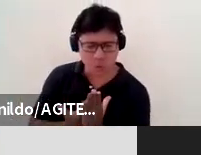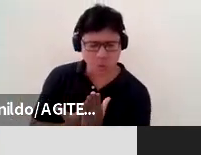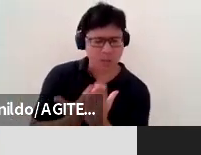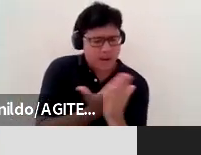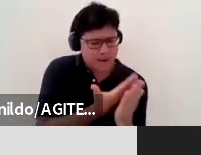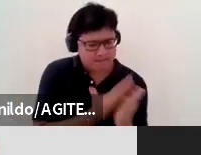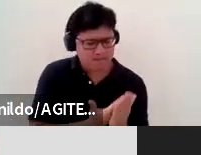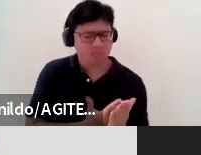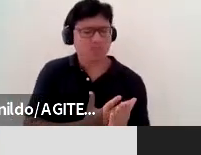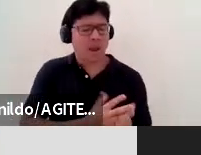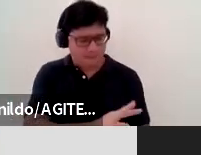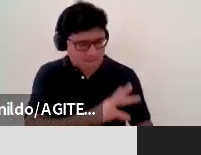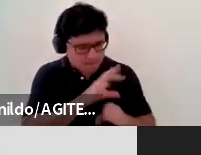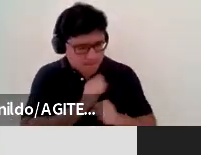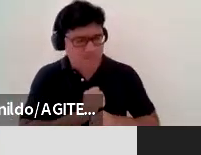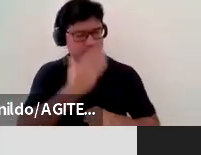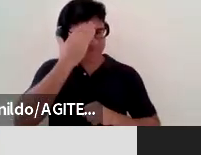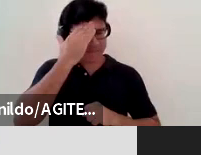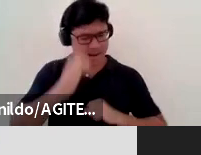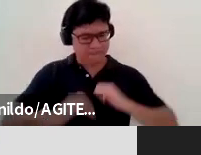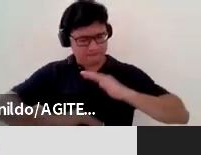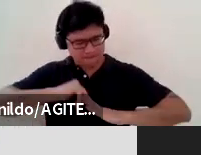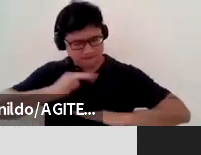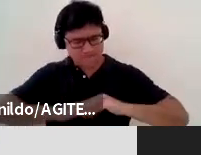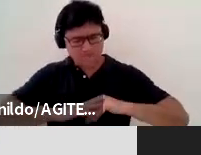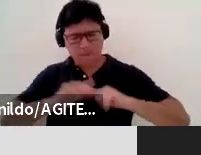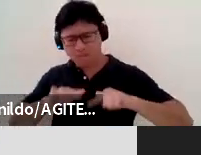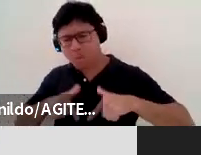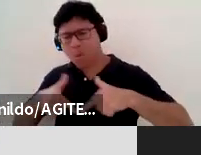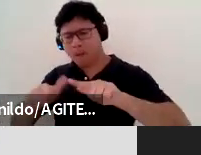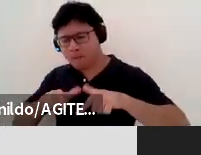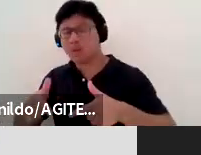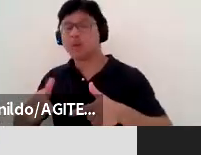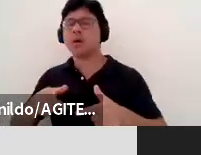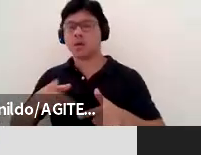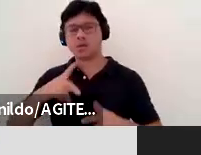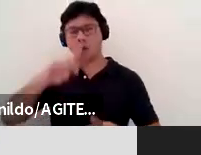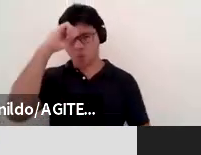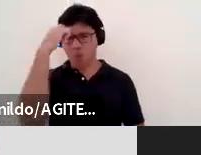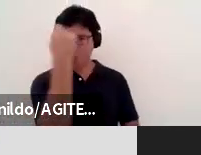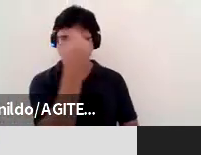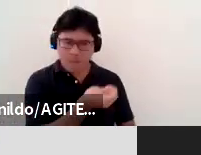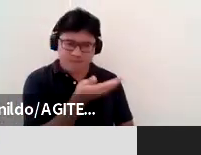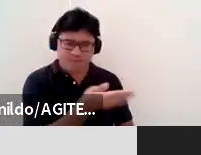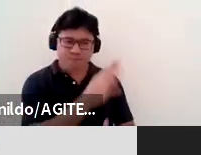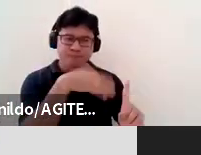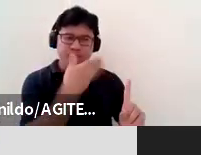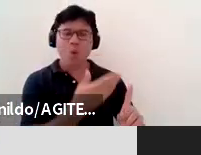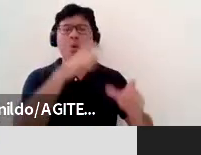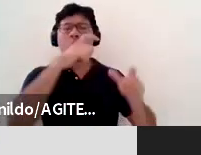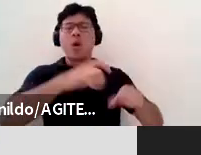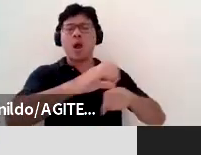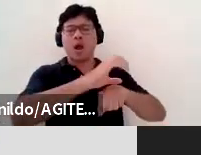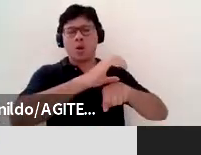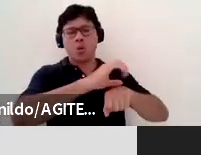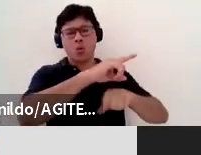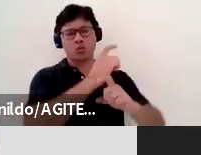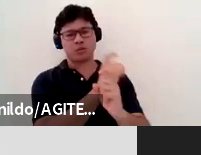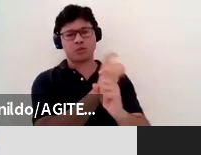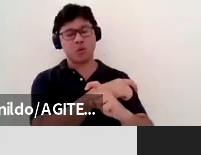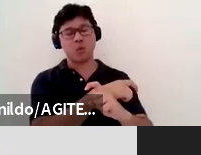Então, a gente reverencia muito essa nossa origem. E a gente sente os